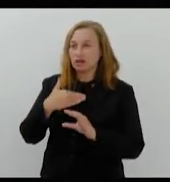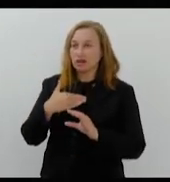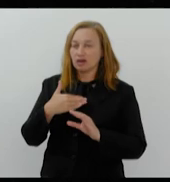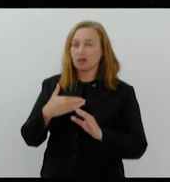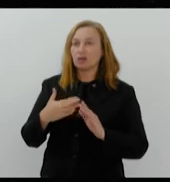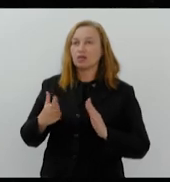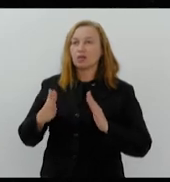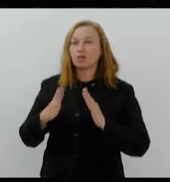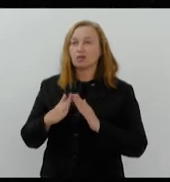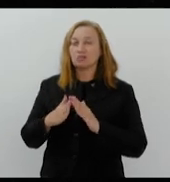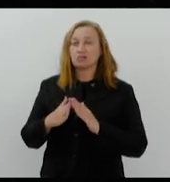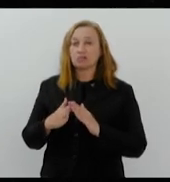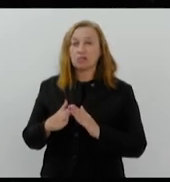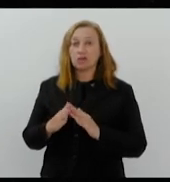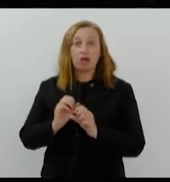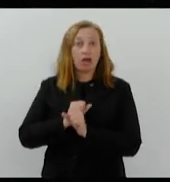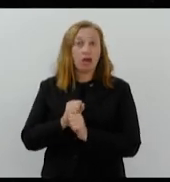anos.